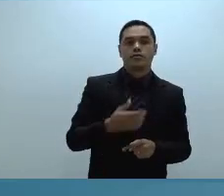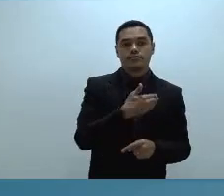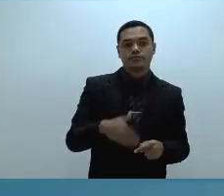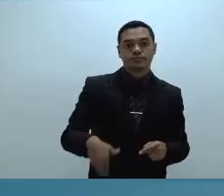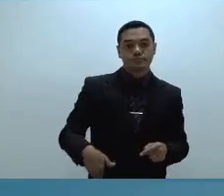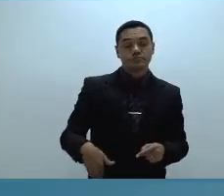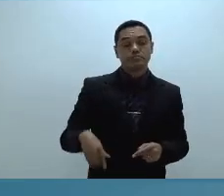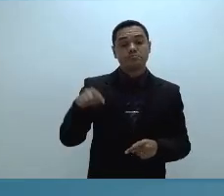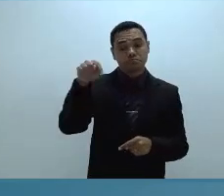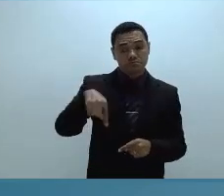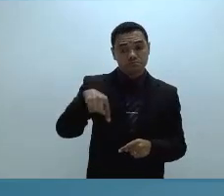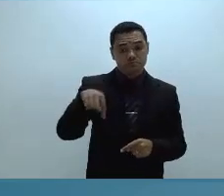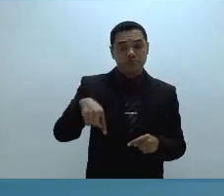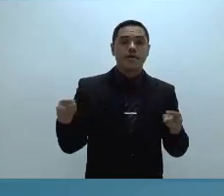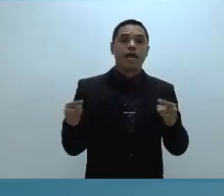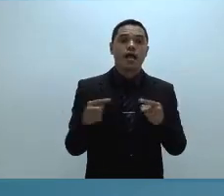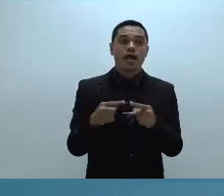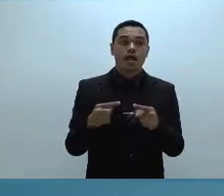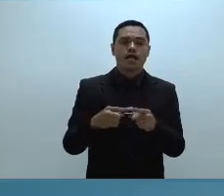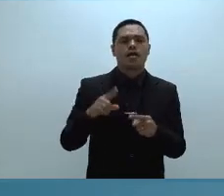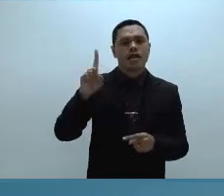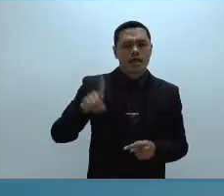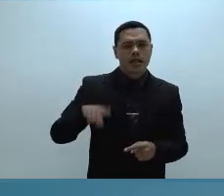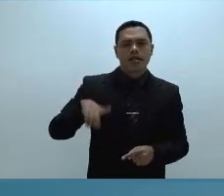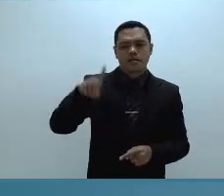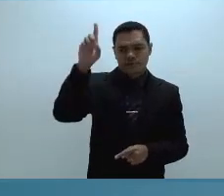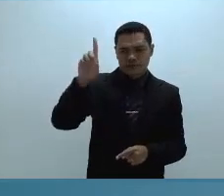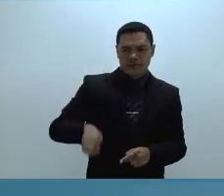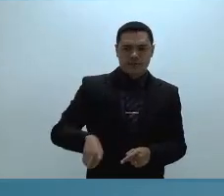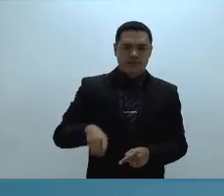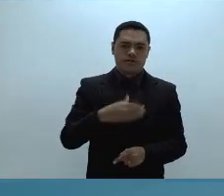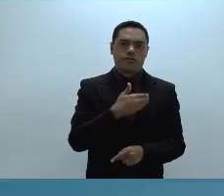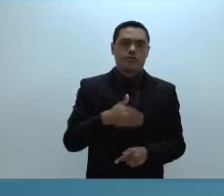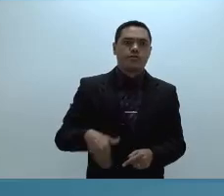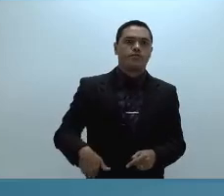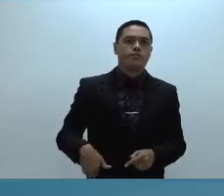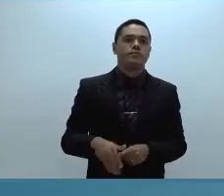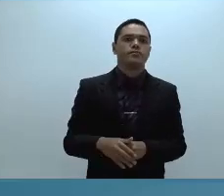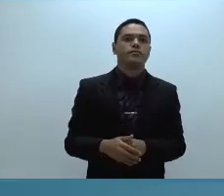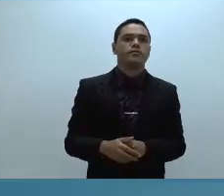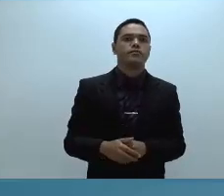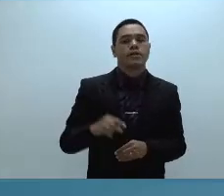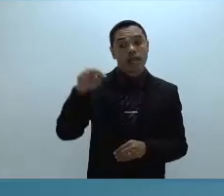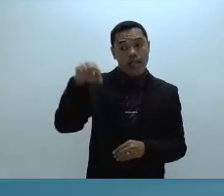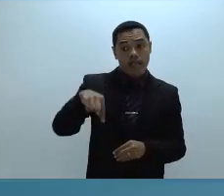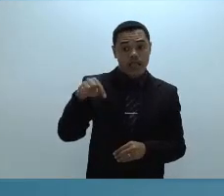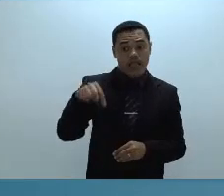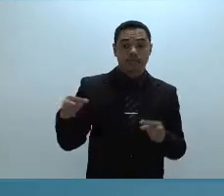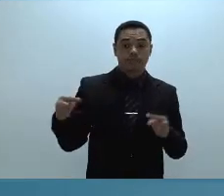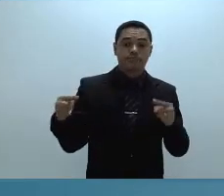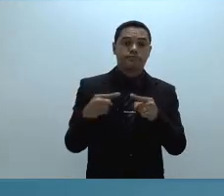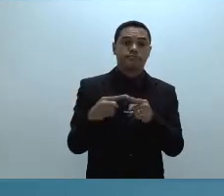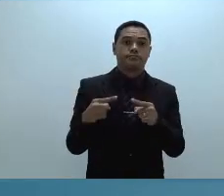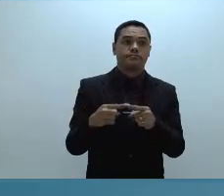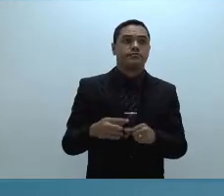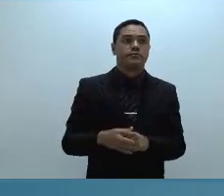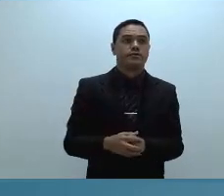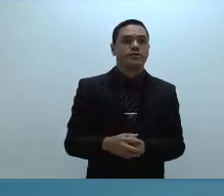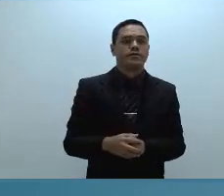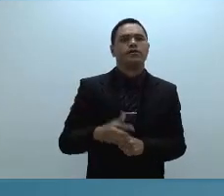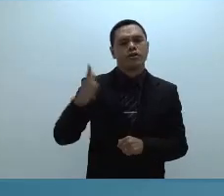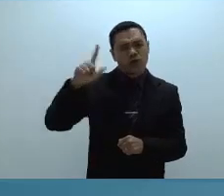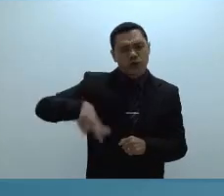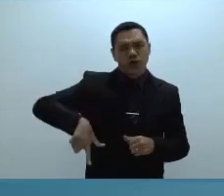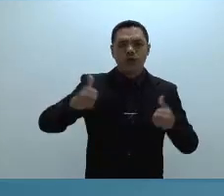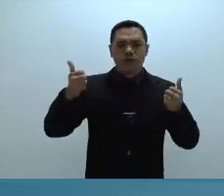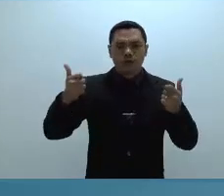caso específico a competência é sim o direito público. Neste caso específico, pode repetir, eu quero dizer